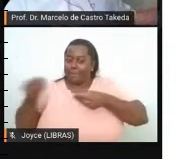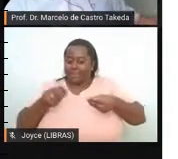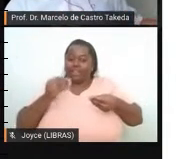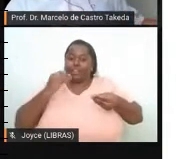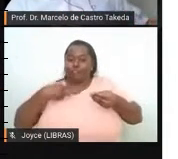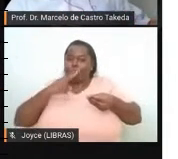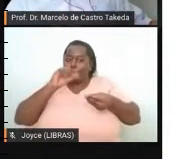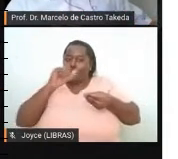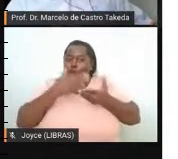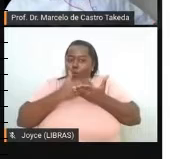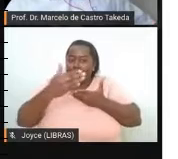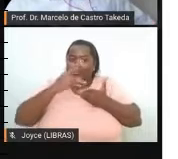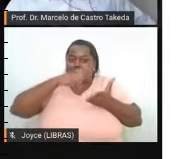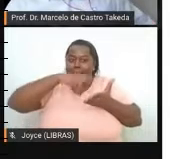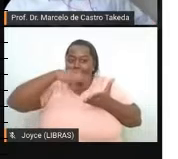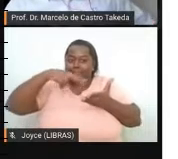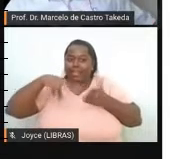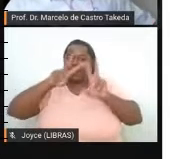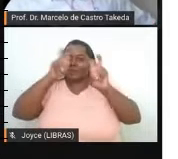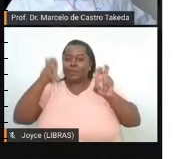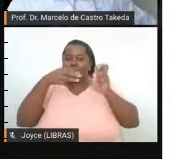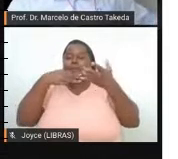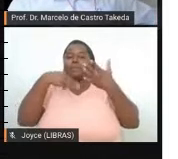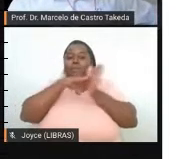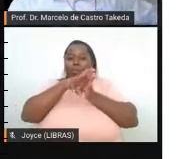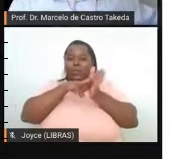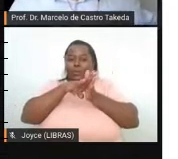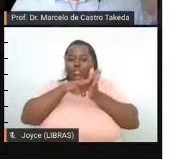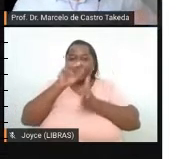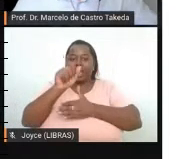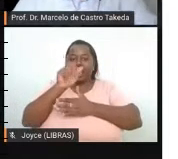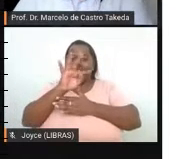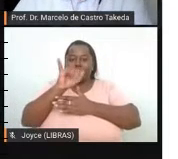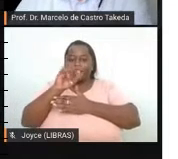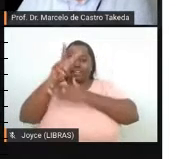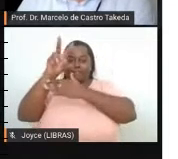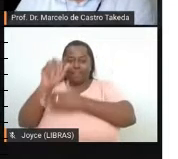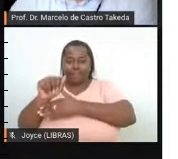da metodologia ativa, né? O livro do professor Gabriel Elmore e outros.